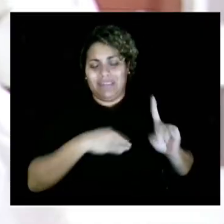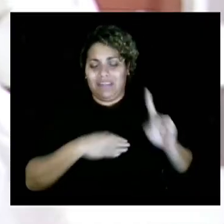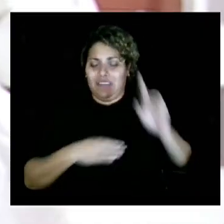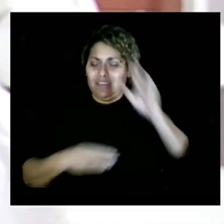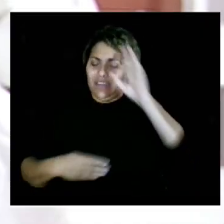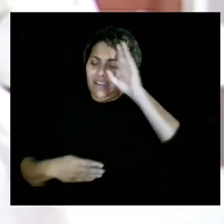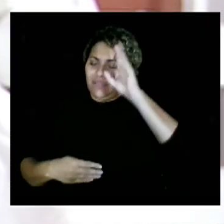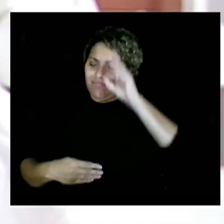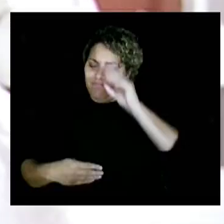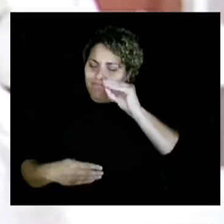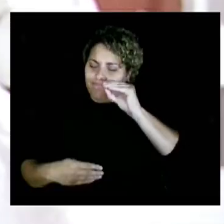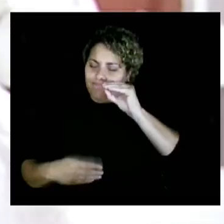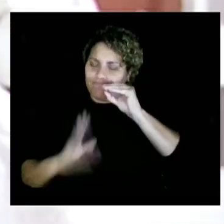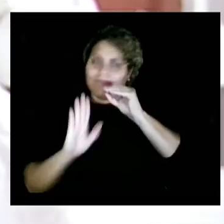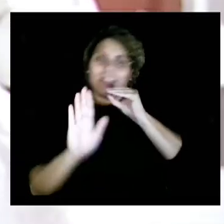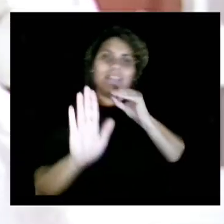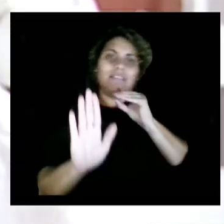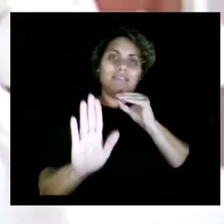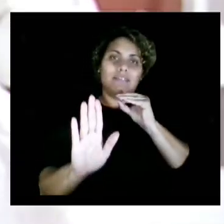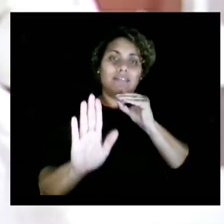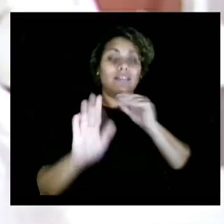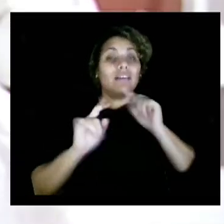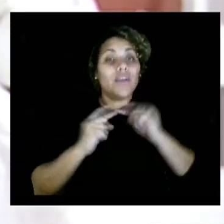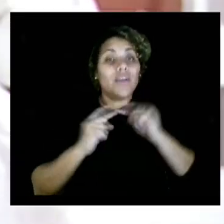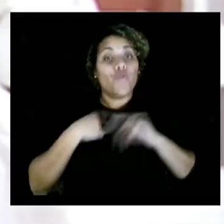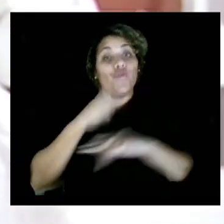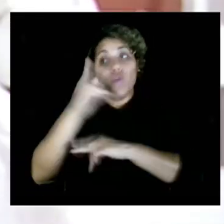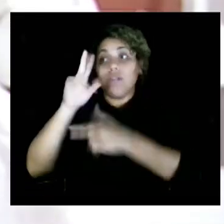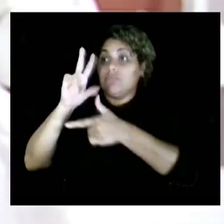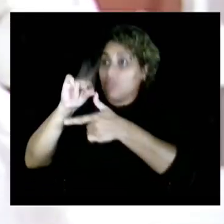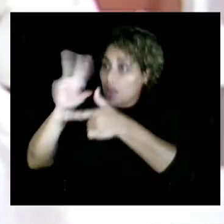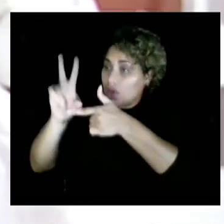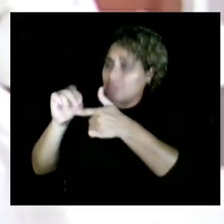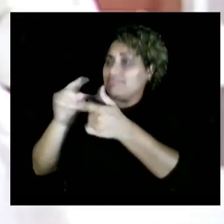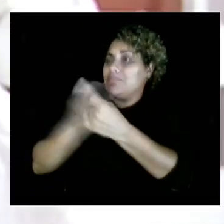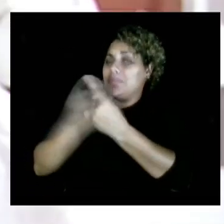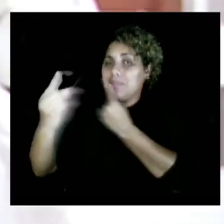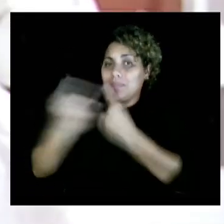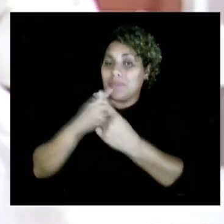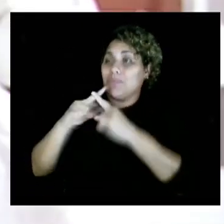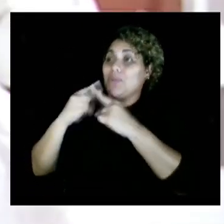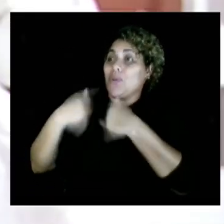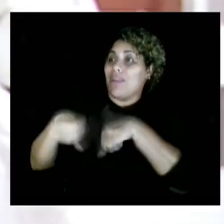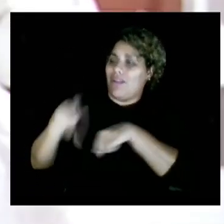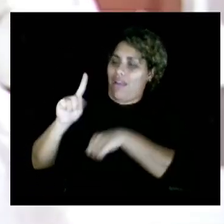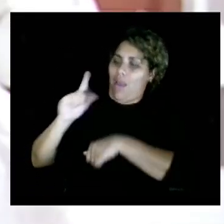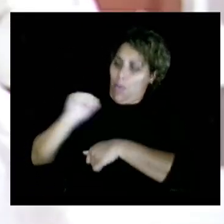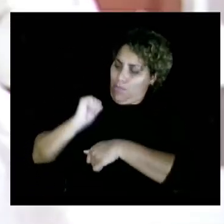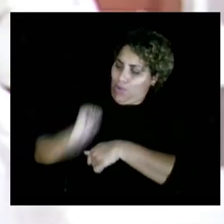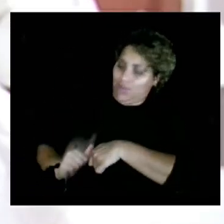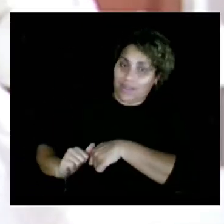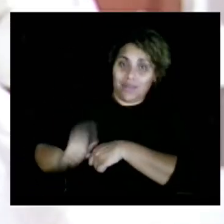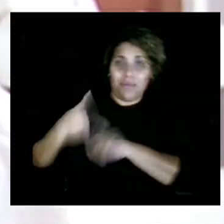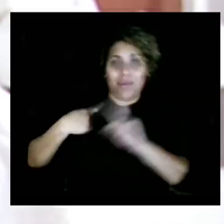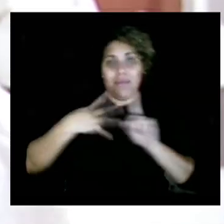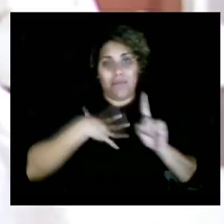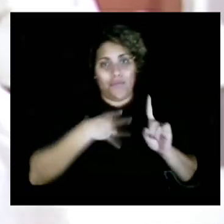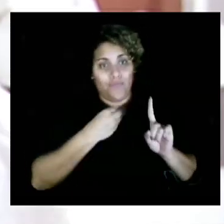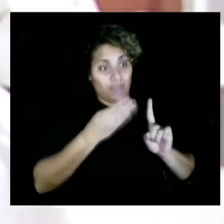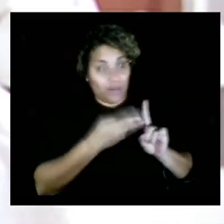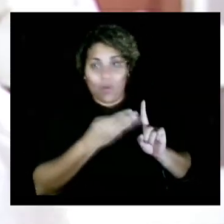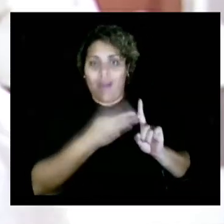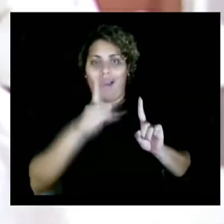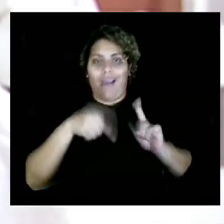que eu fui no Senac conversar, porque eu era bolsista. Por conta do Guilherme, né, que é autista, eu consegui uma